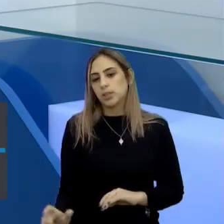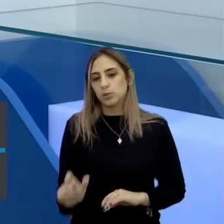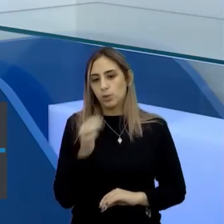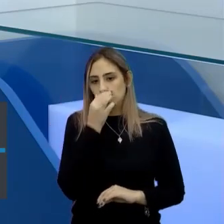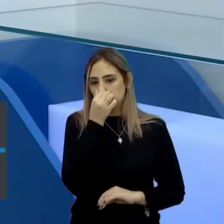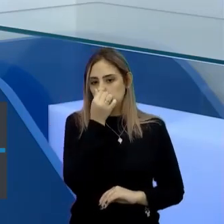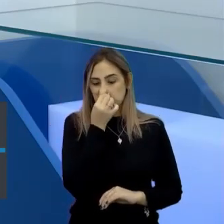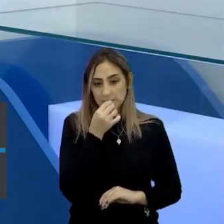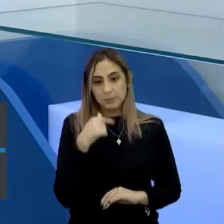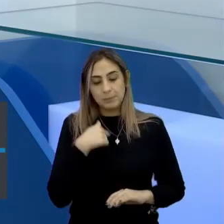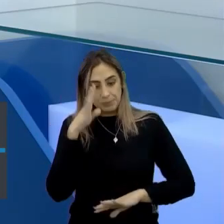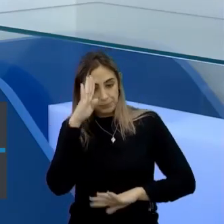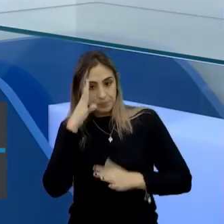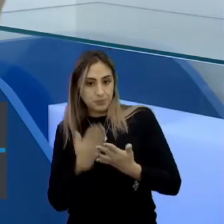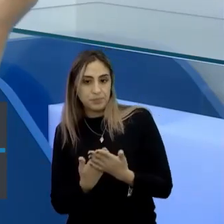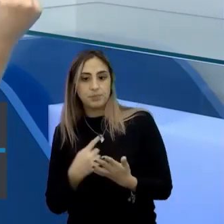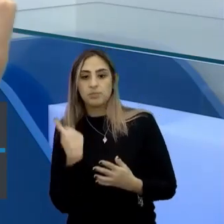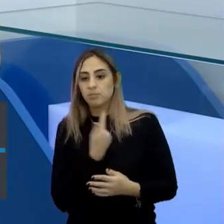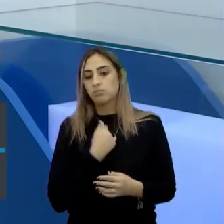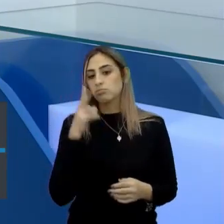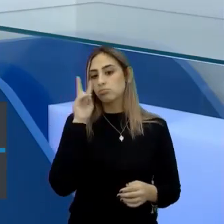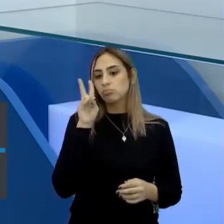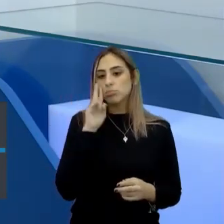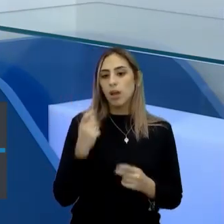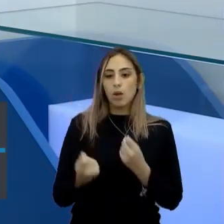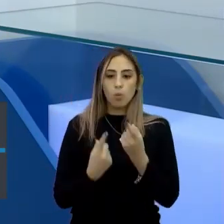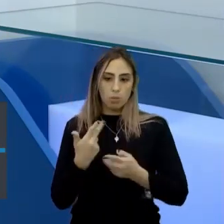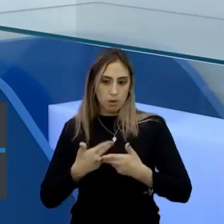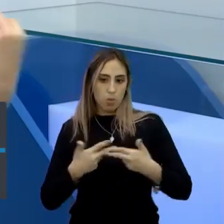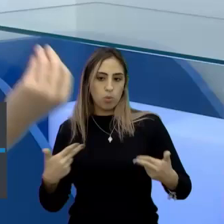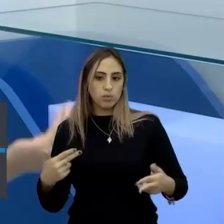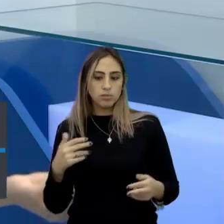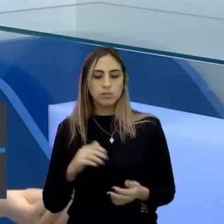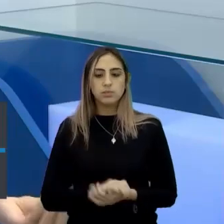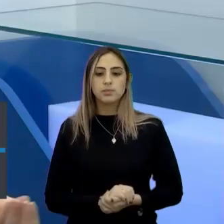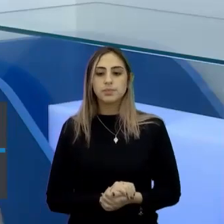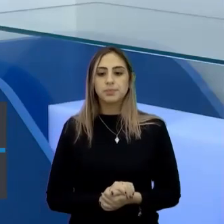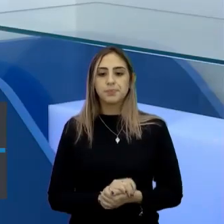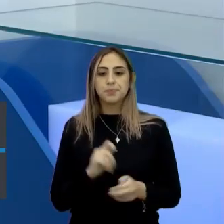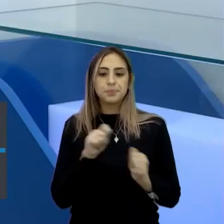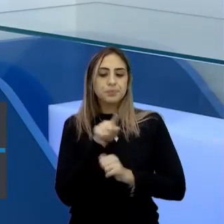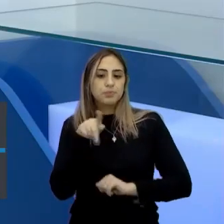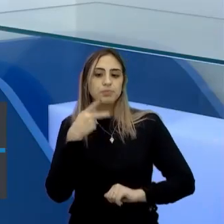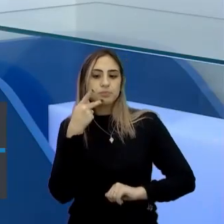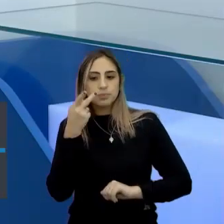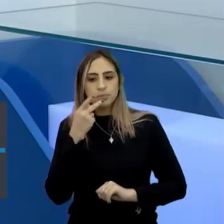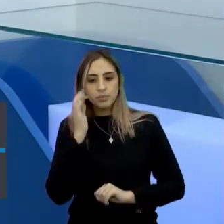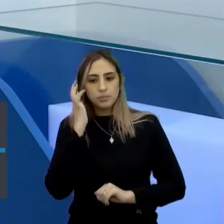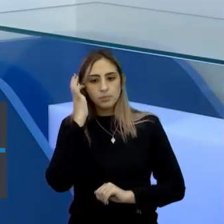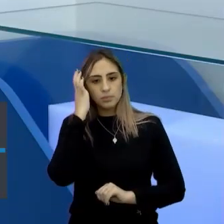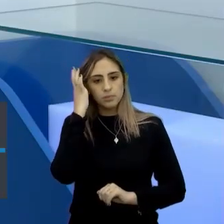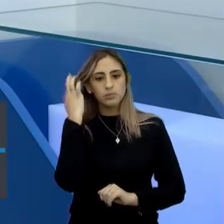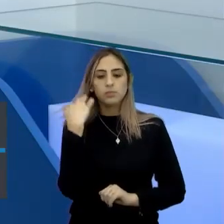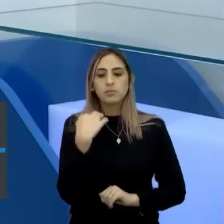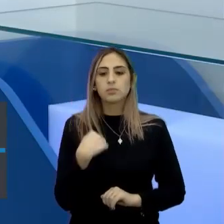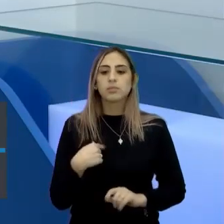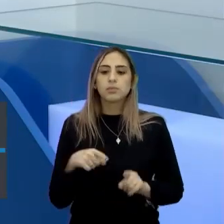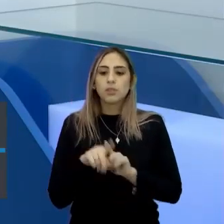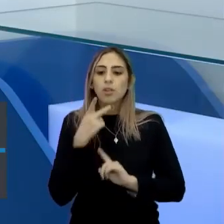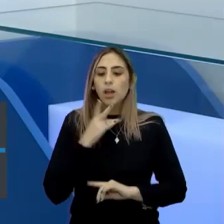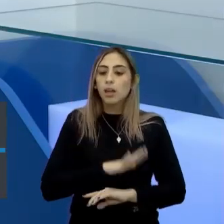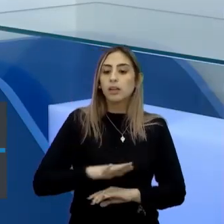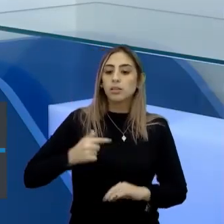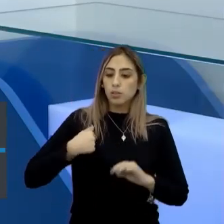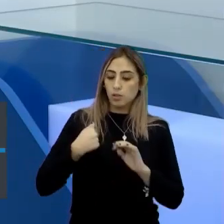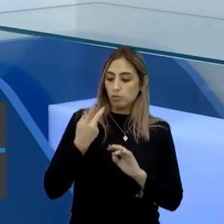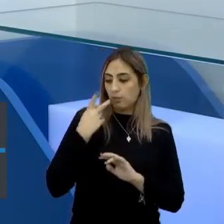Então eu acredito que eles devam lembrar de alguma coisa, né, que fazia com que eles rissem ali quando eram crianças. Então vou